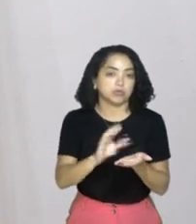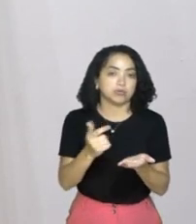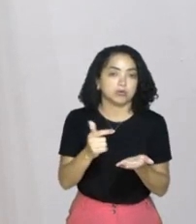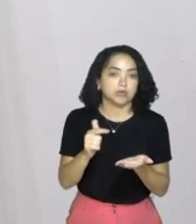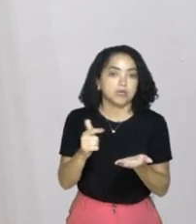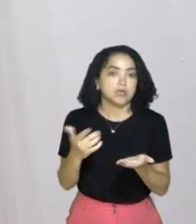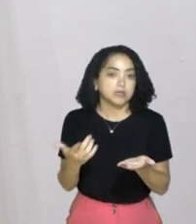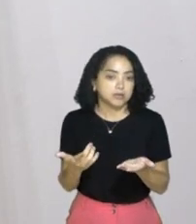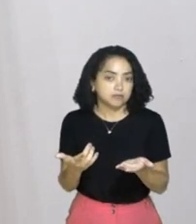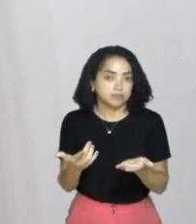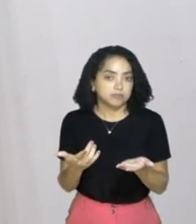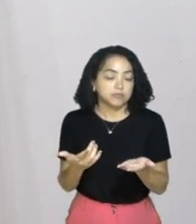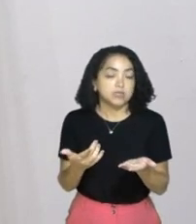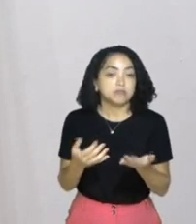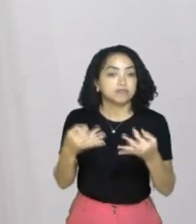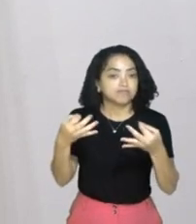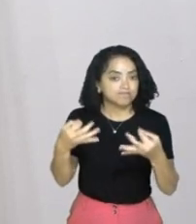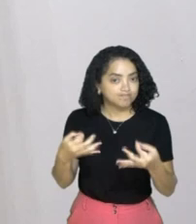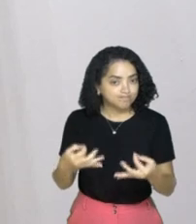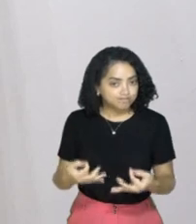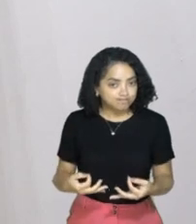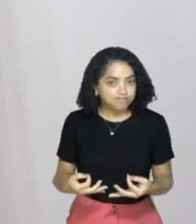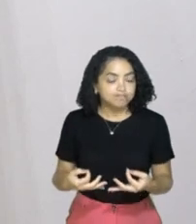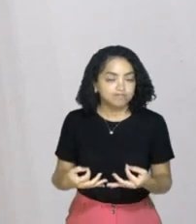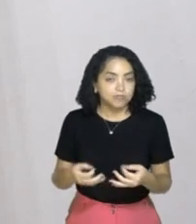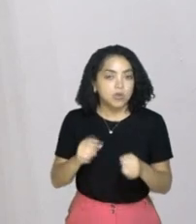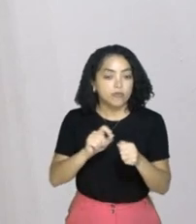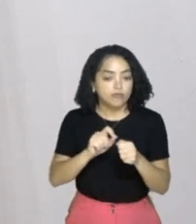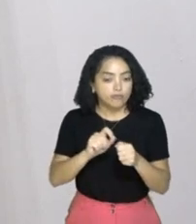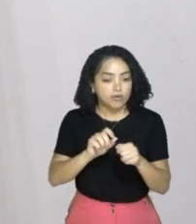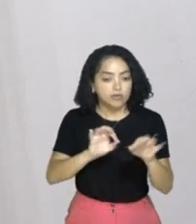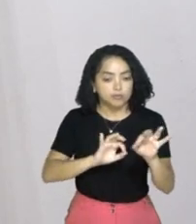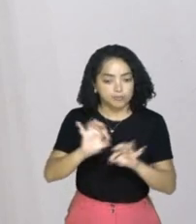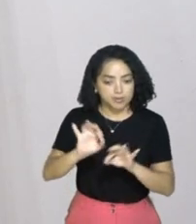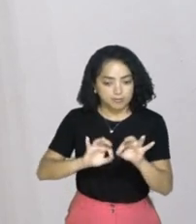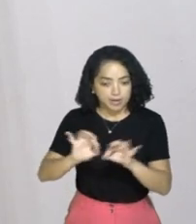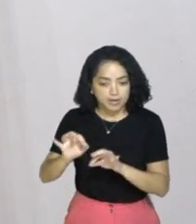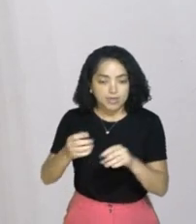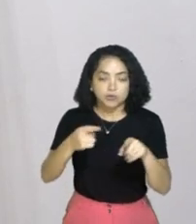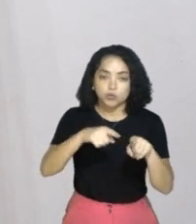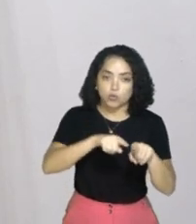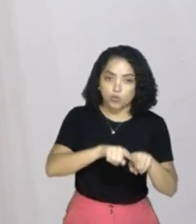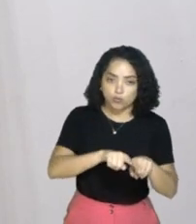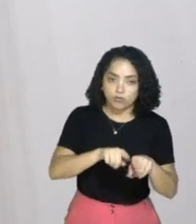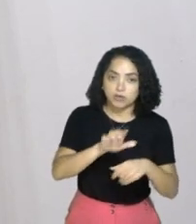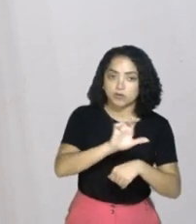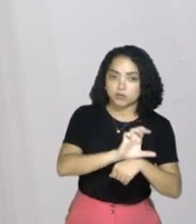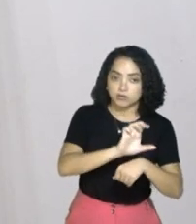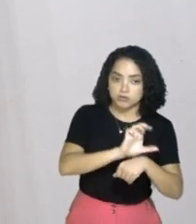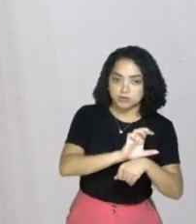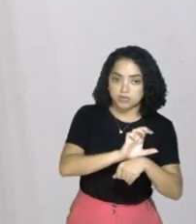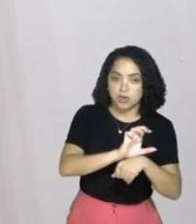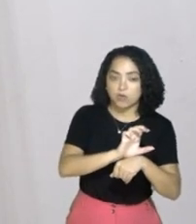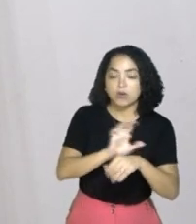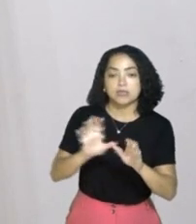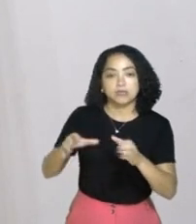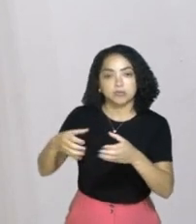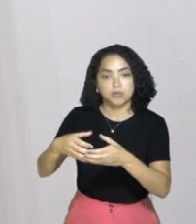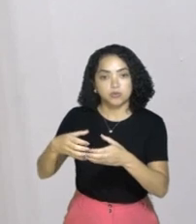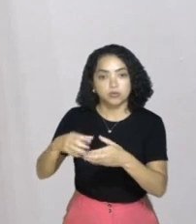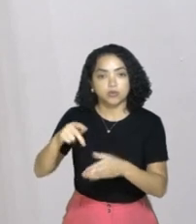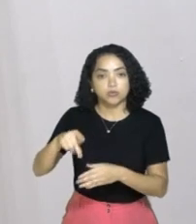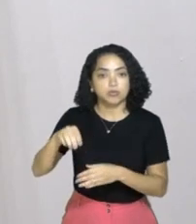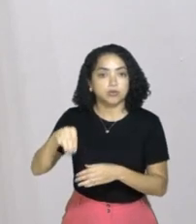perfeito e feito através de convênios entre o estado e a polícia militar com